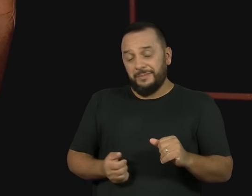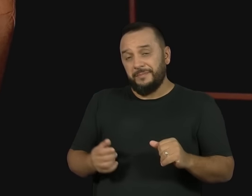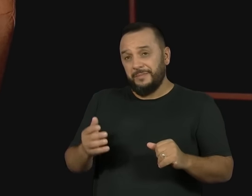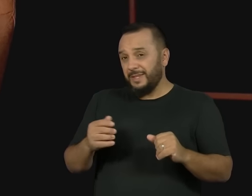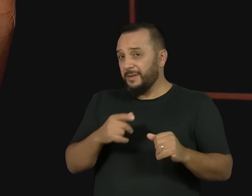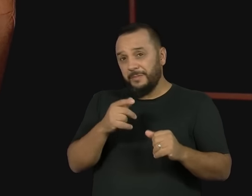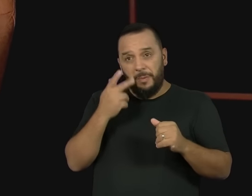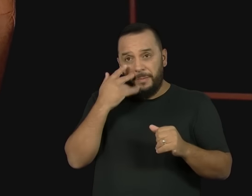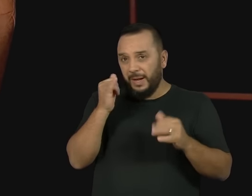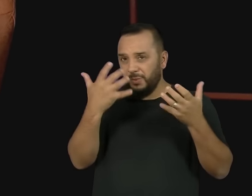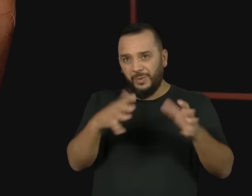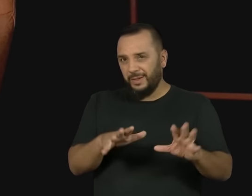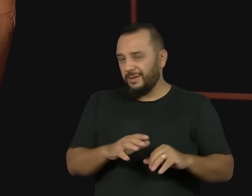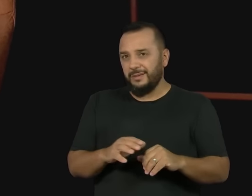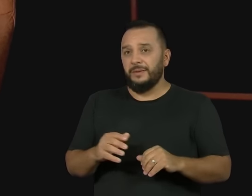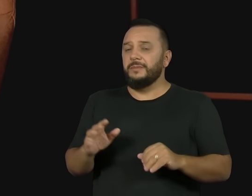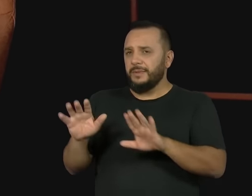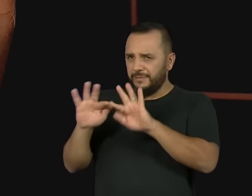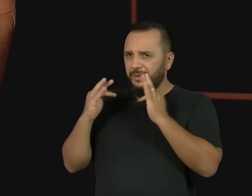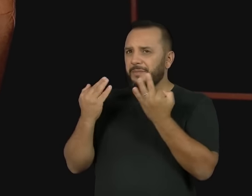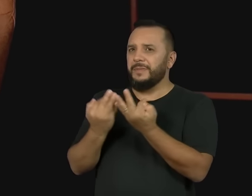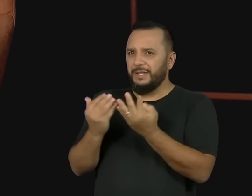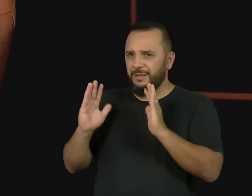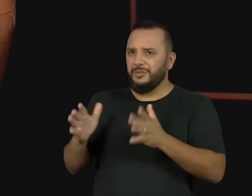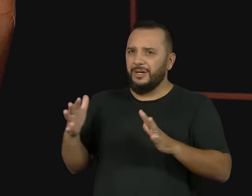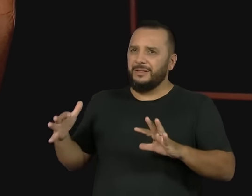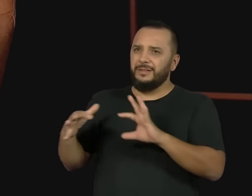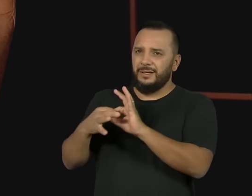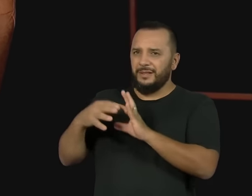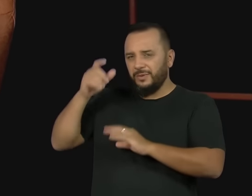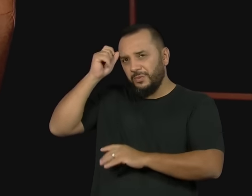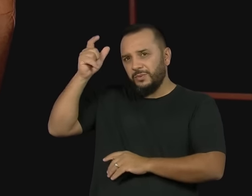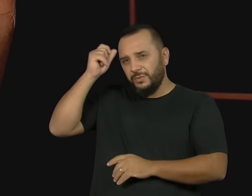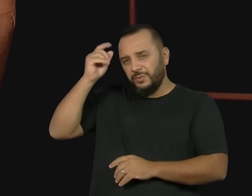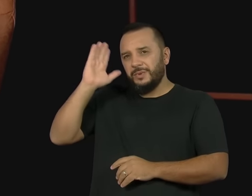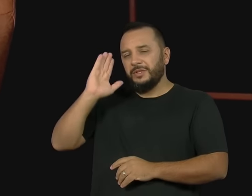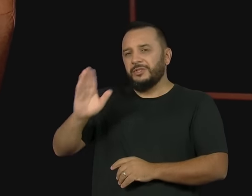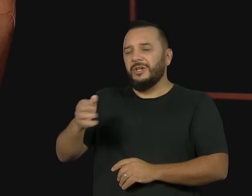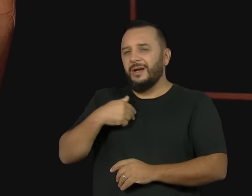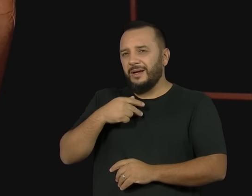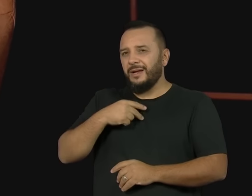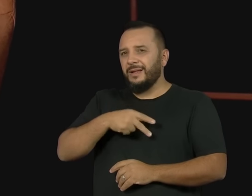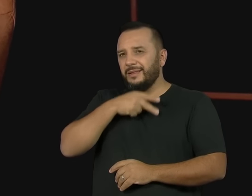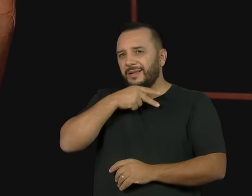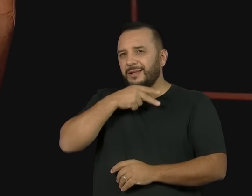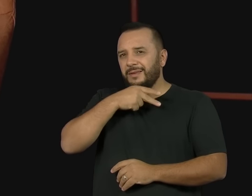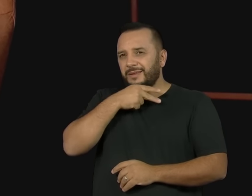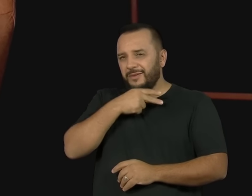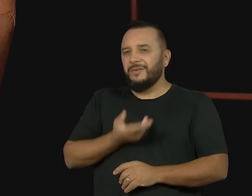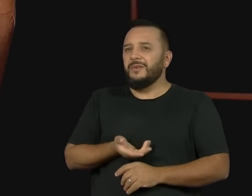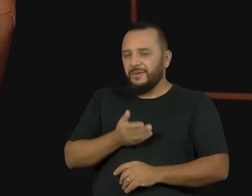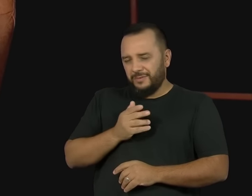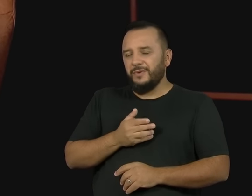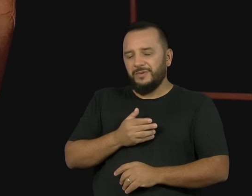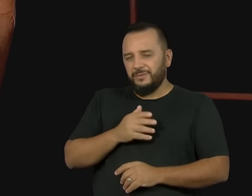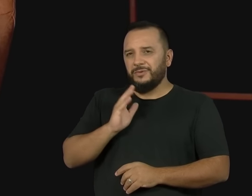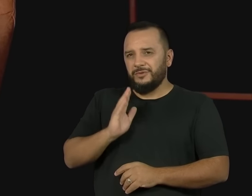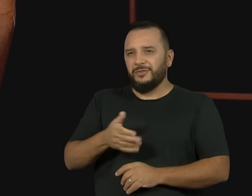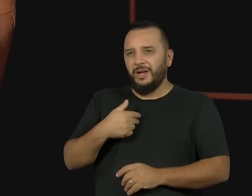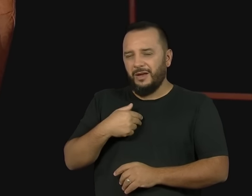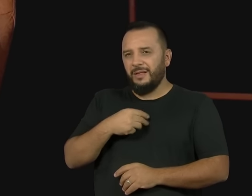à cultura, desde meu tataravô, que eram diretores de faculdades, como Ca'